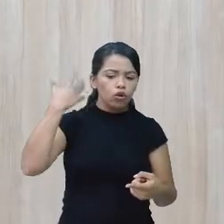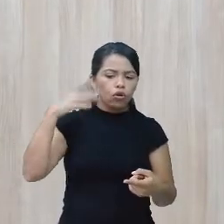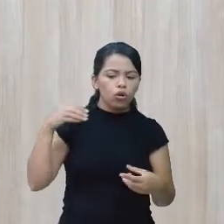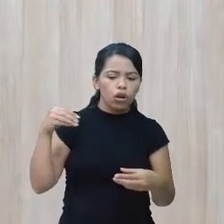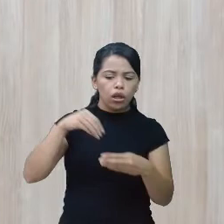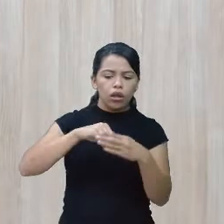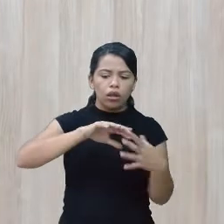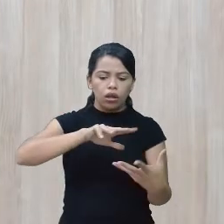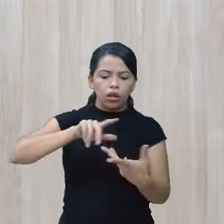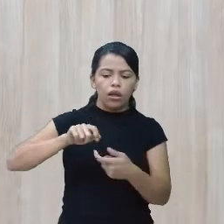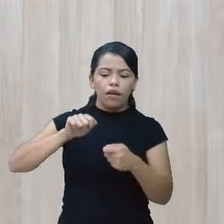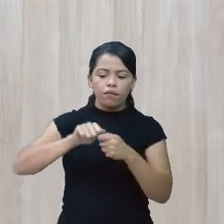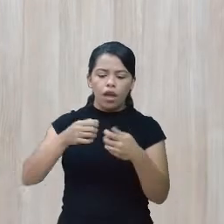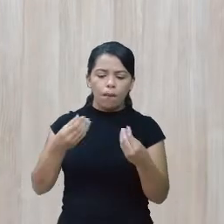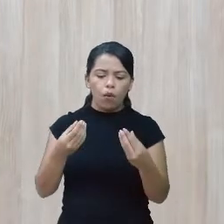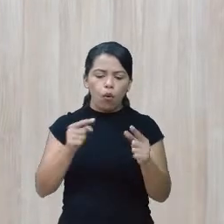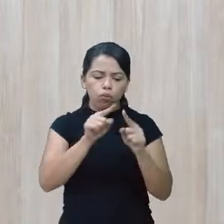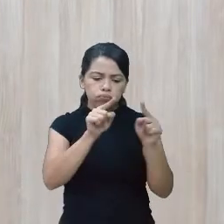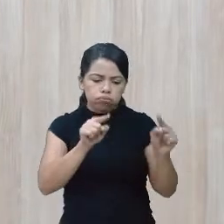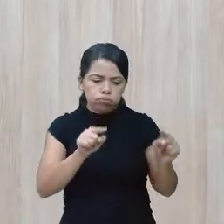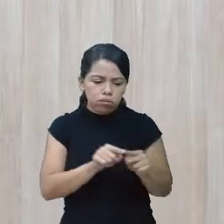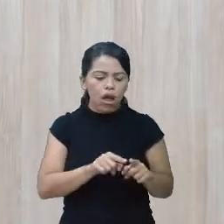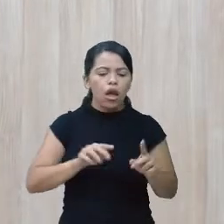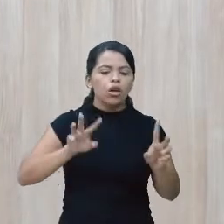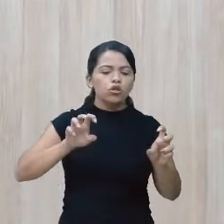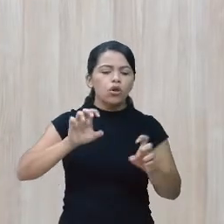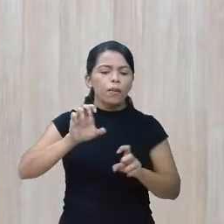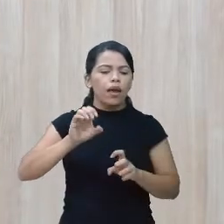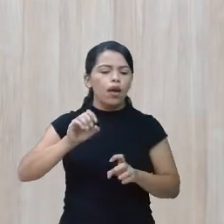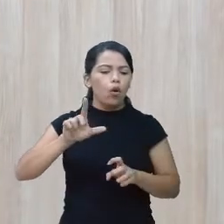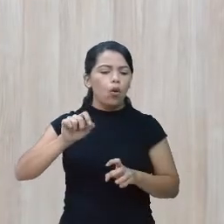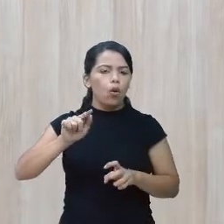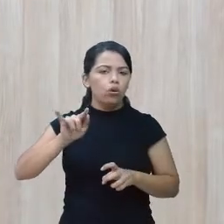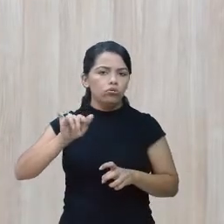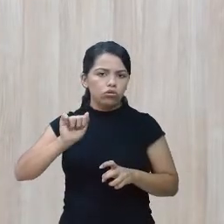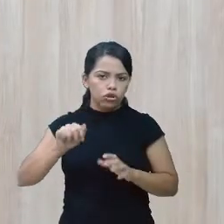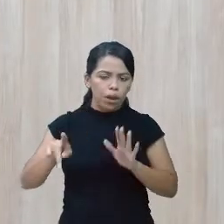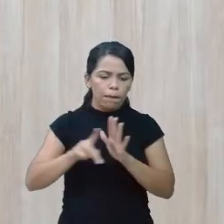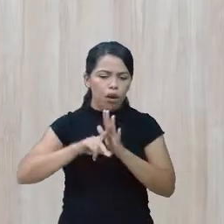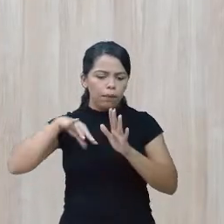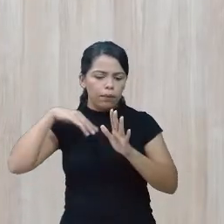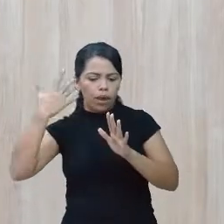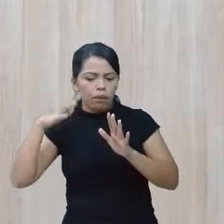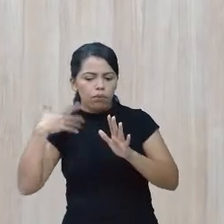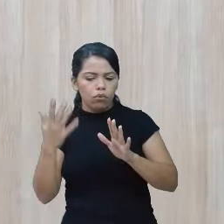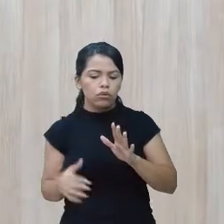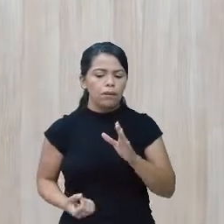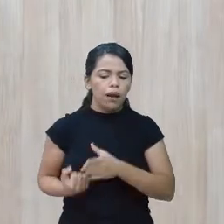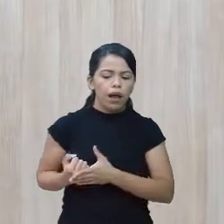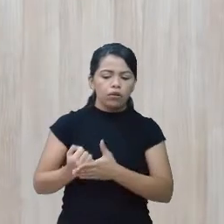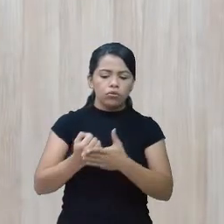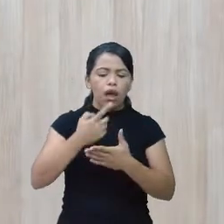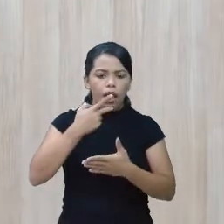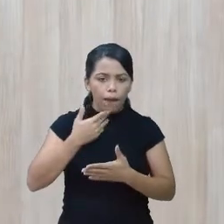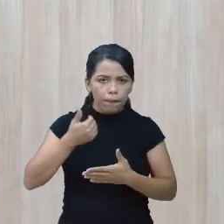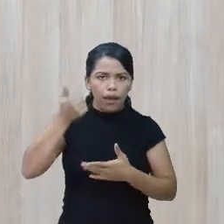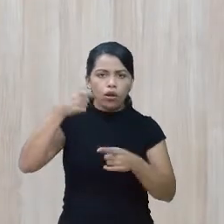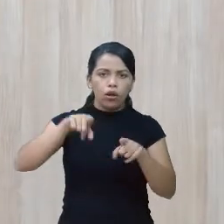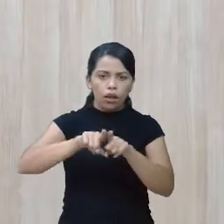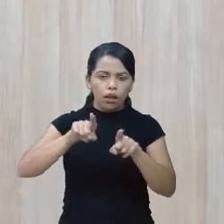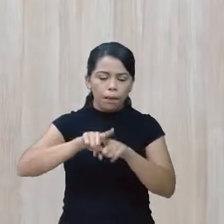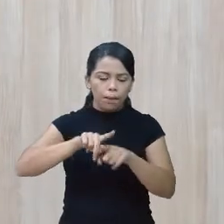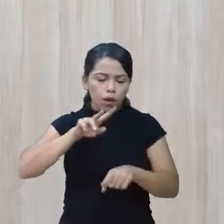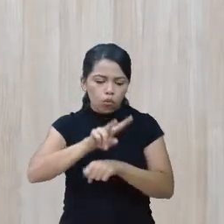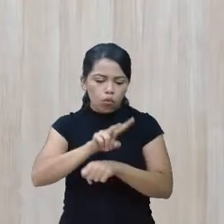Ele fez vários projetos de ecologia acústica, né, para ajudar a melhorar e a